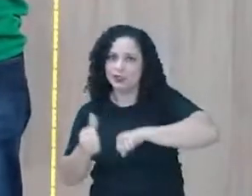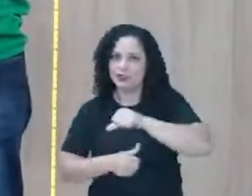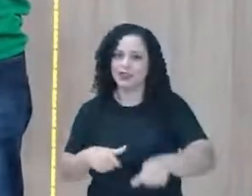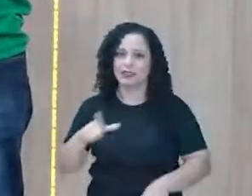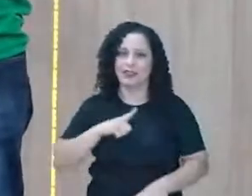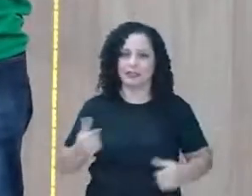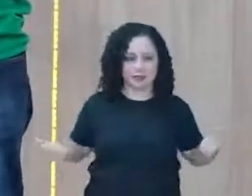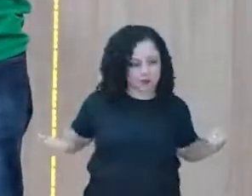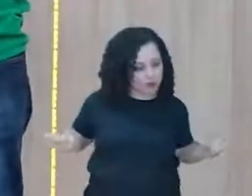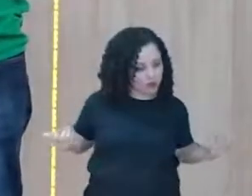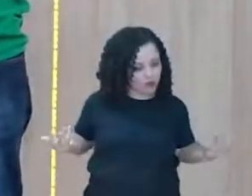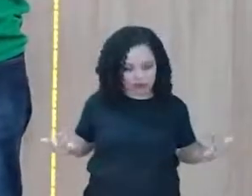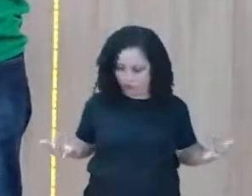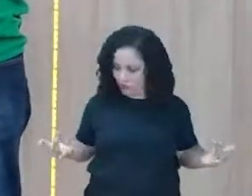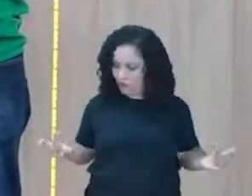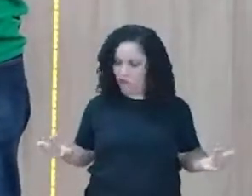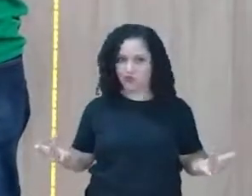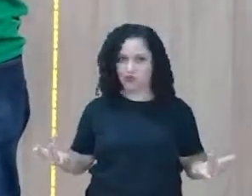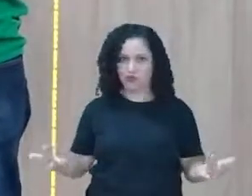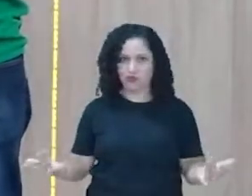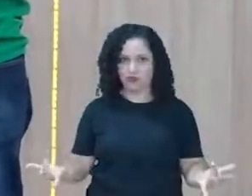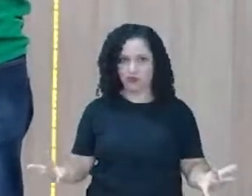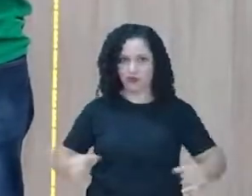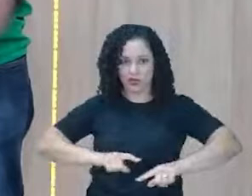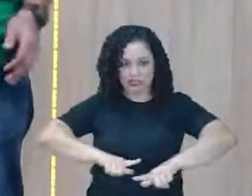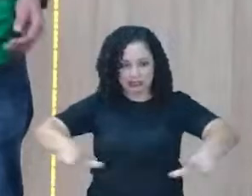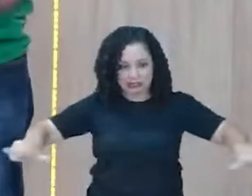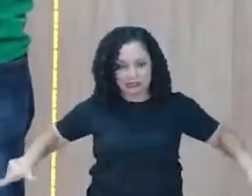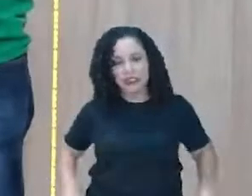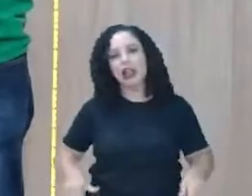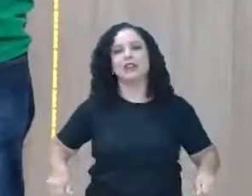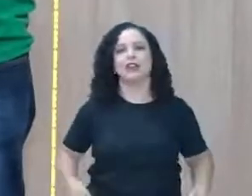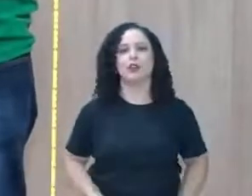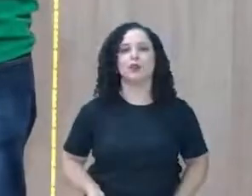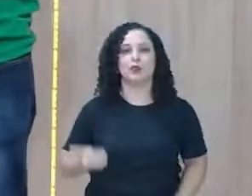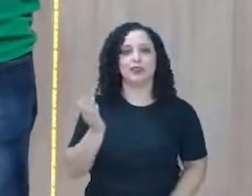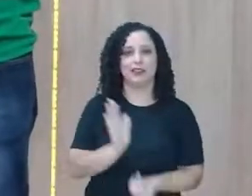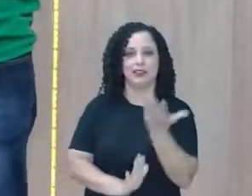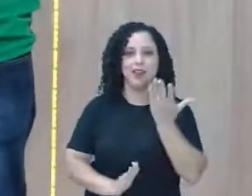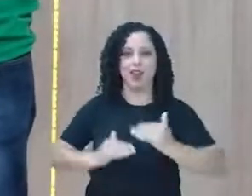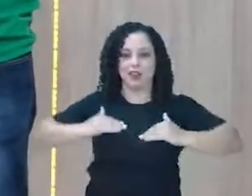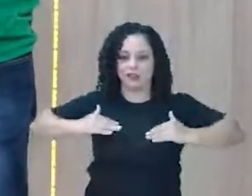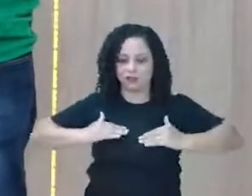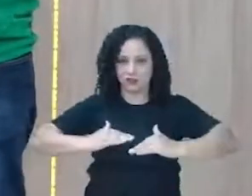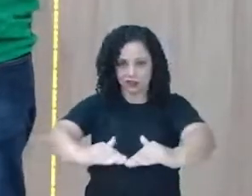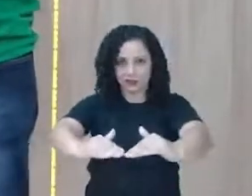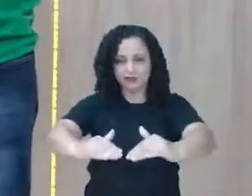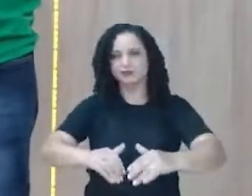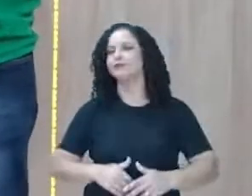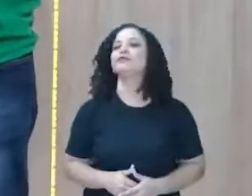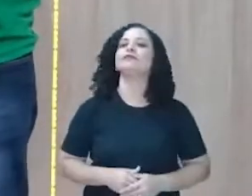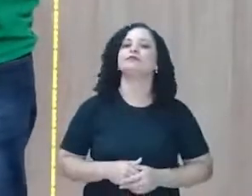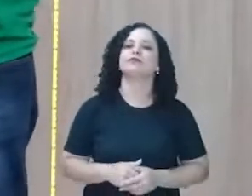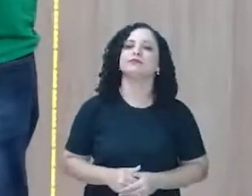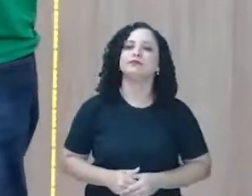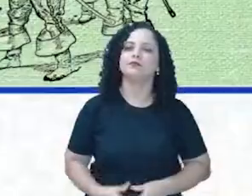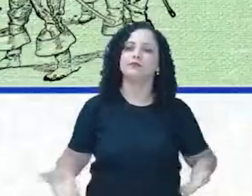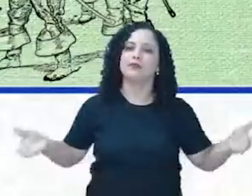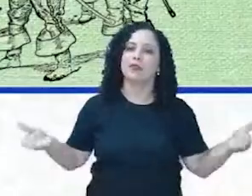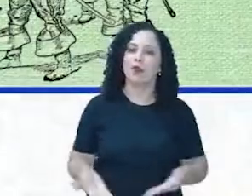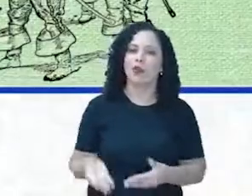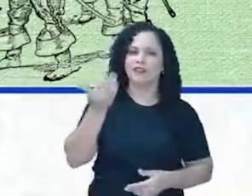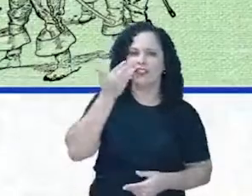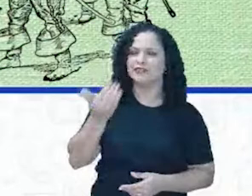né? Essa vegetação aí do lado ela foi provavelmente retirada no momento que construíram essa estrada, beleza? Vamos seguir. Então, olhando